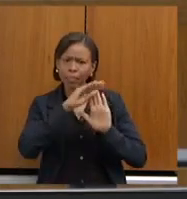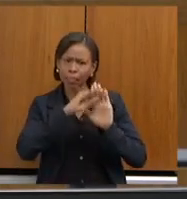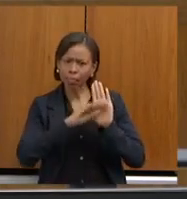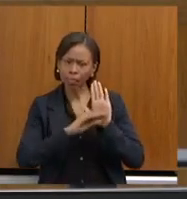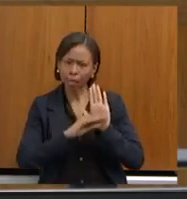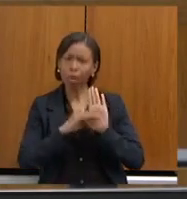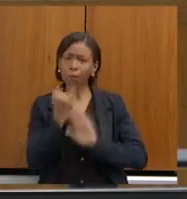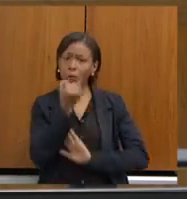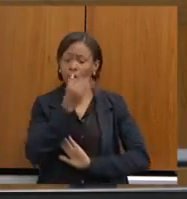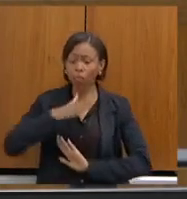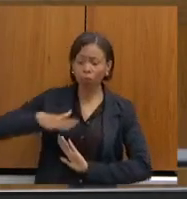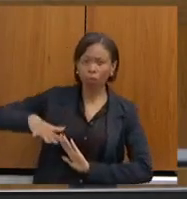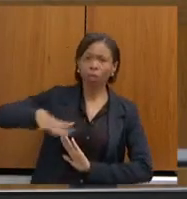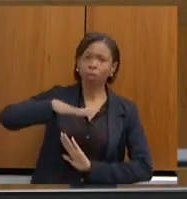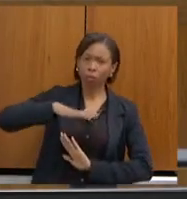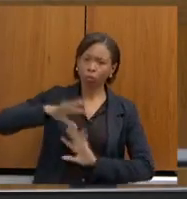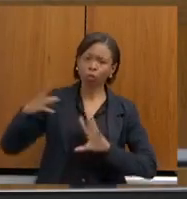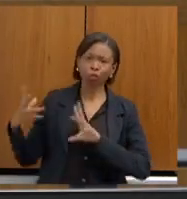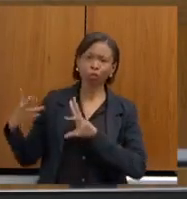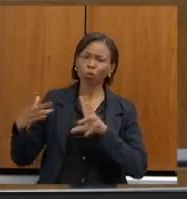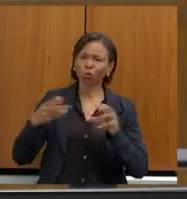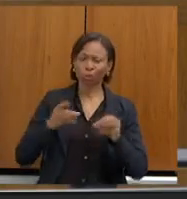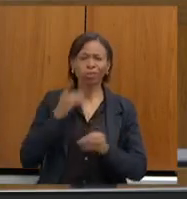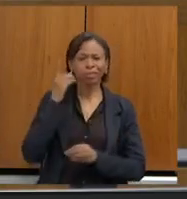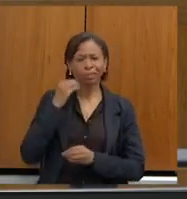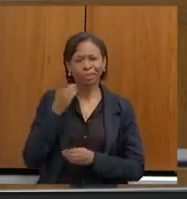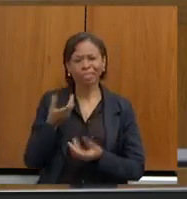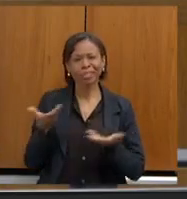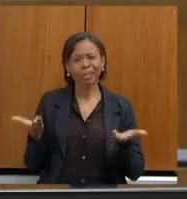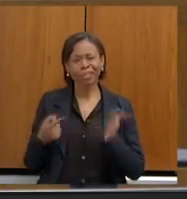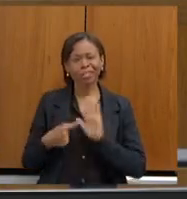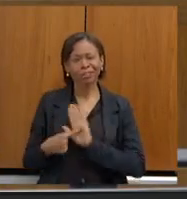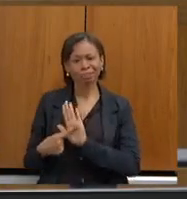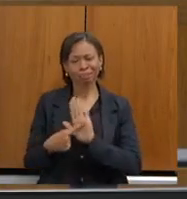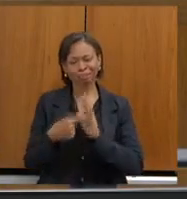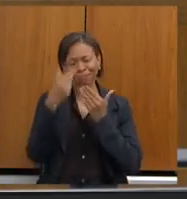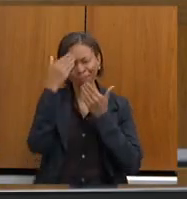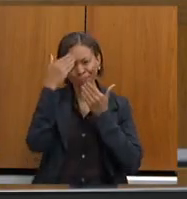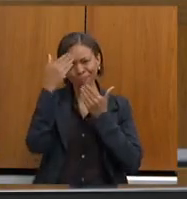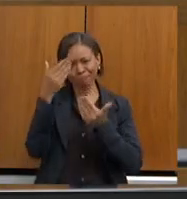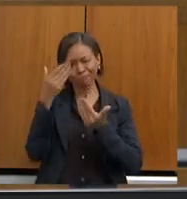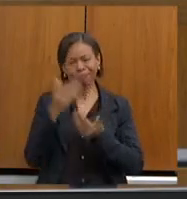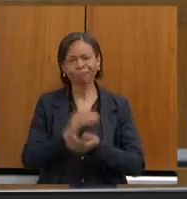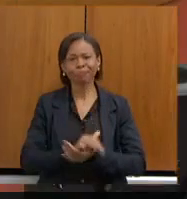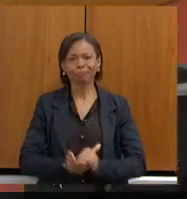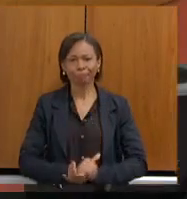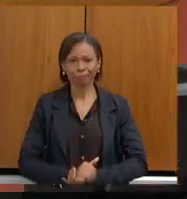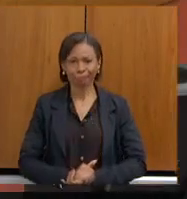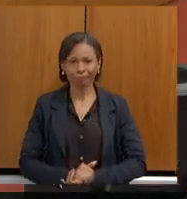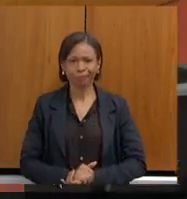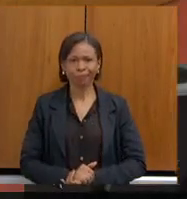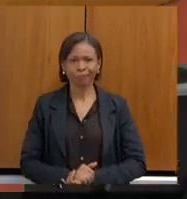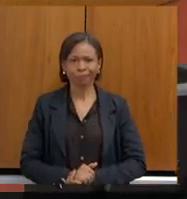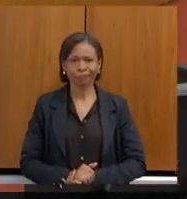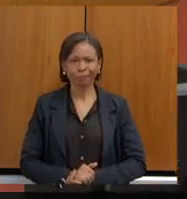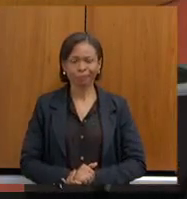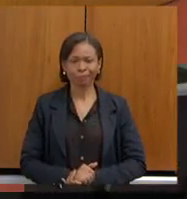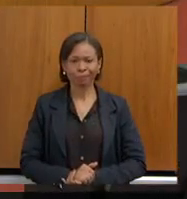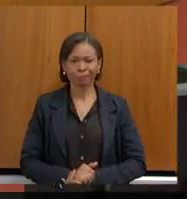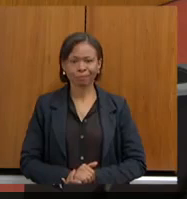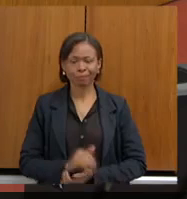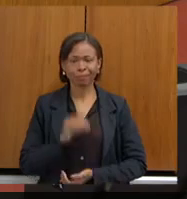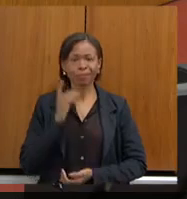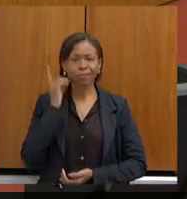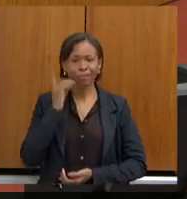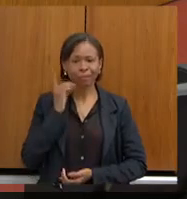nossa região e para todos os deputados fica aqui registrado a nossa gratidão muito obrigada a deputada Ana